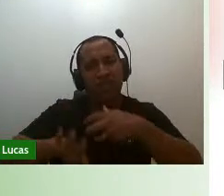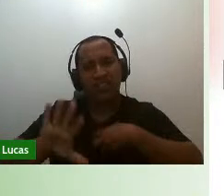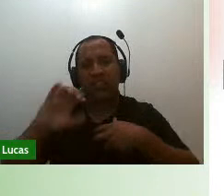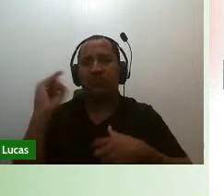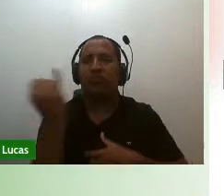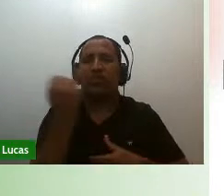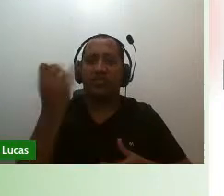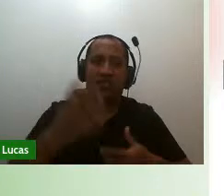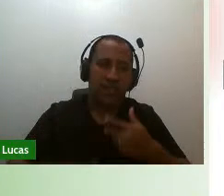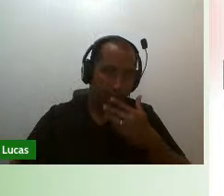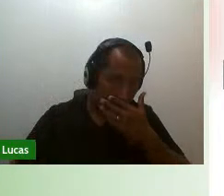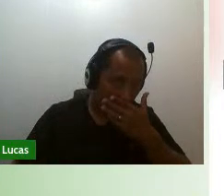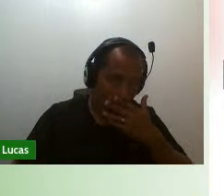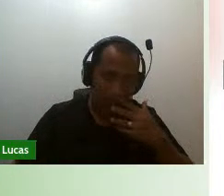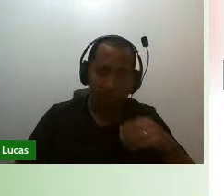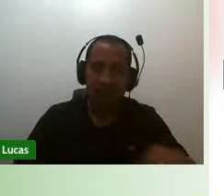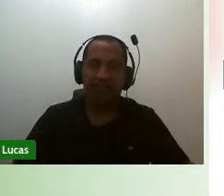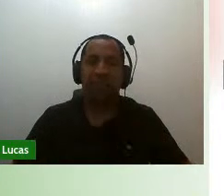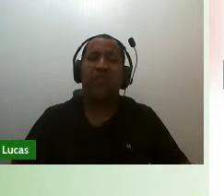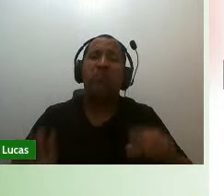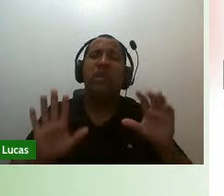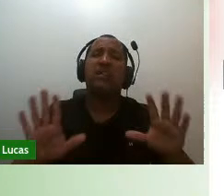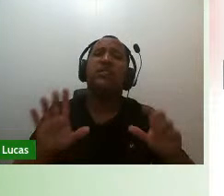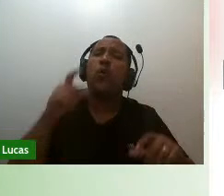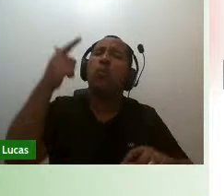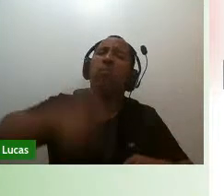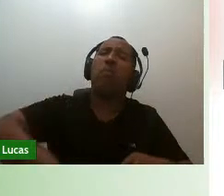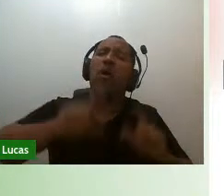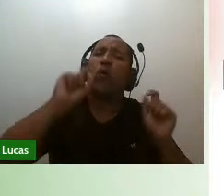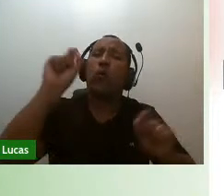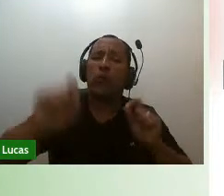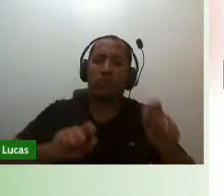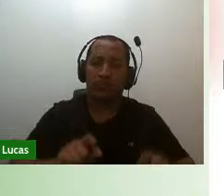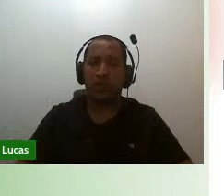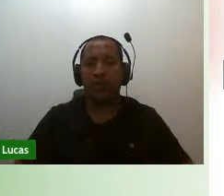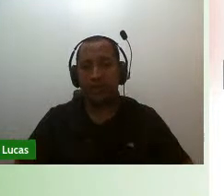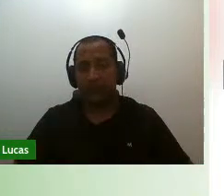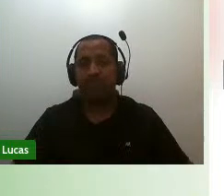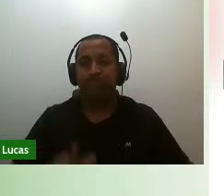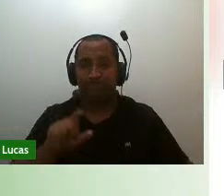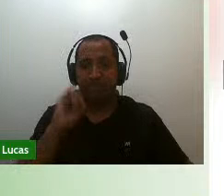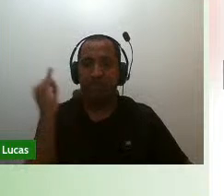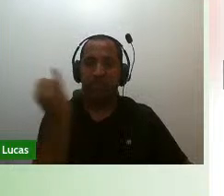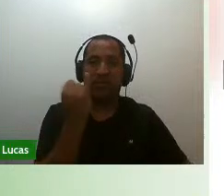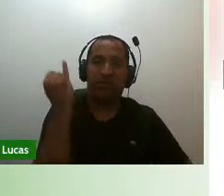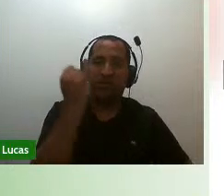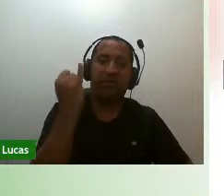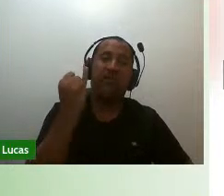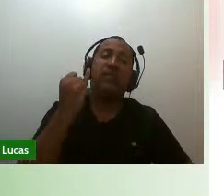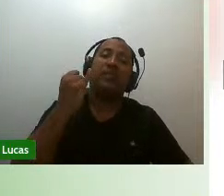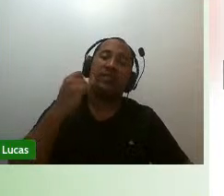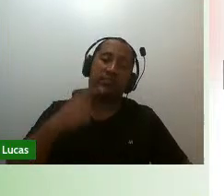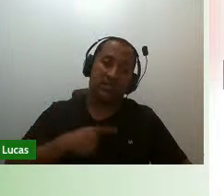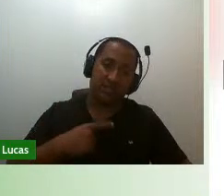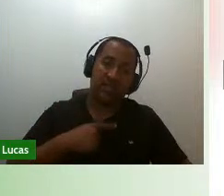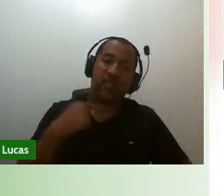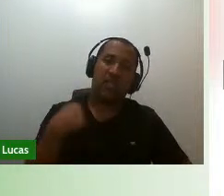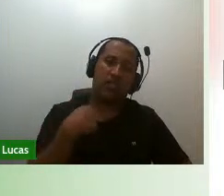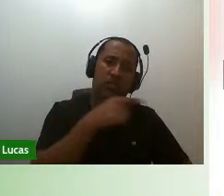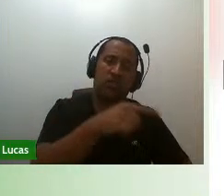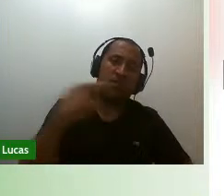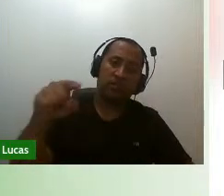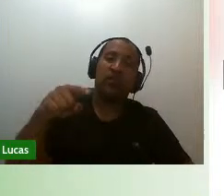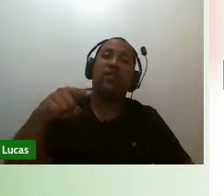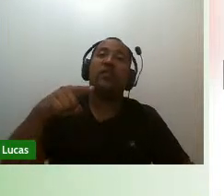Próximo. O que mais? Um elemento também importante na prática para que a gente cultive a